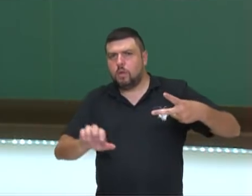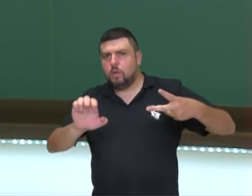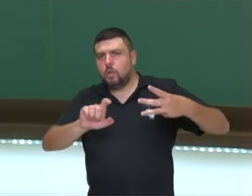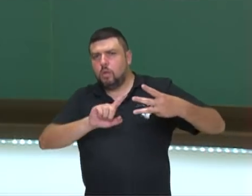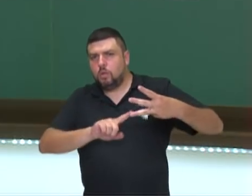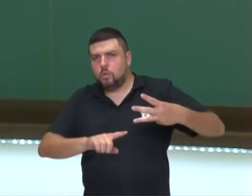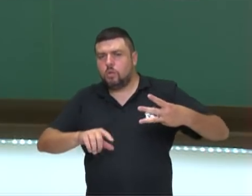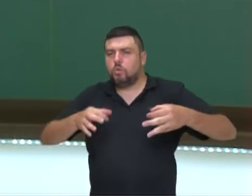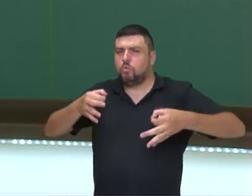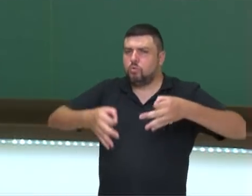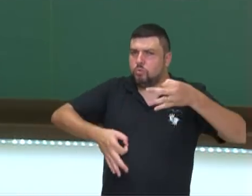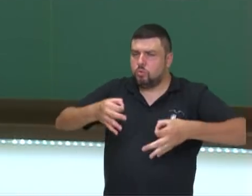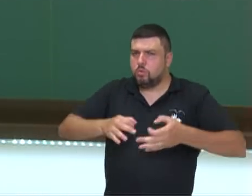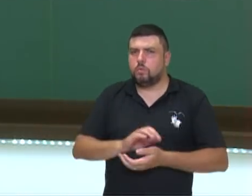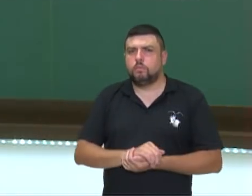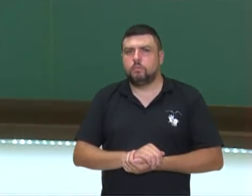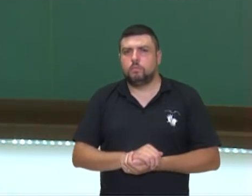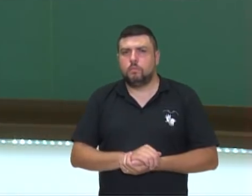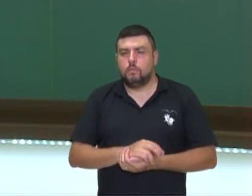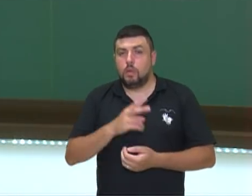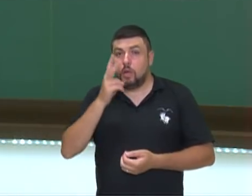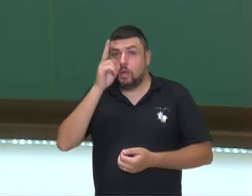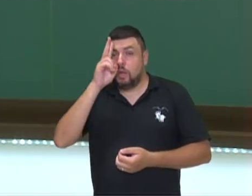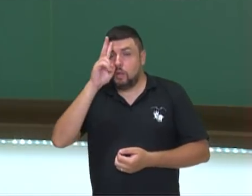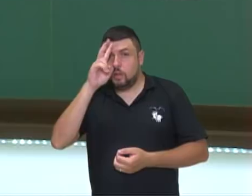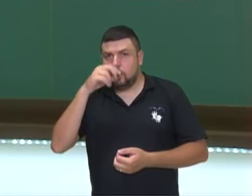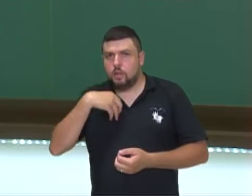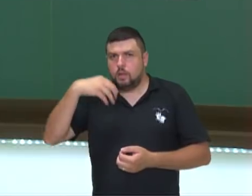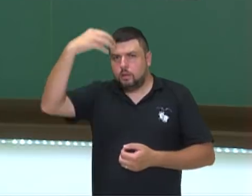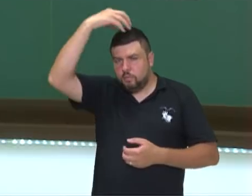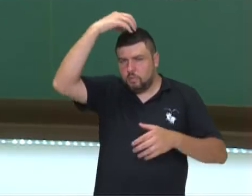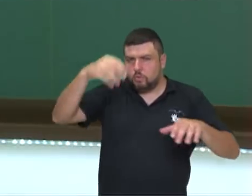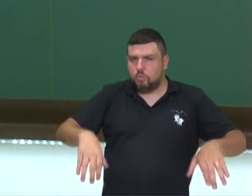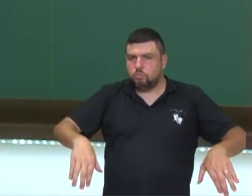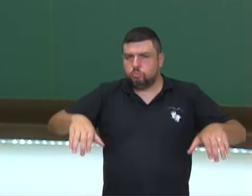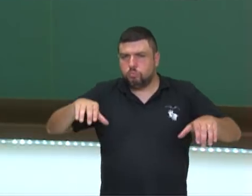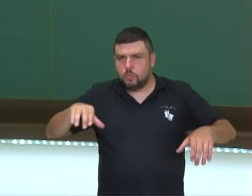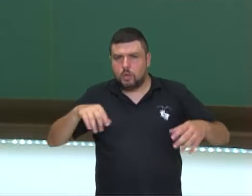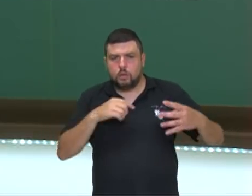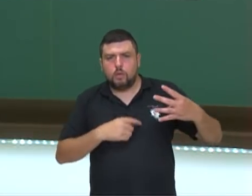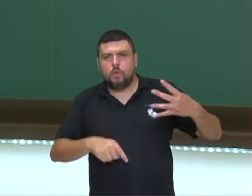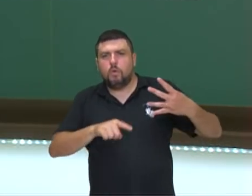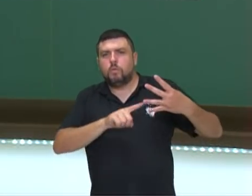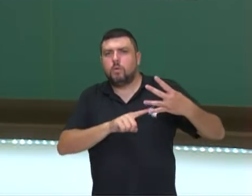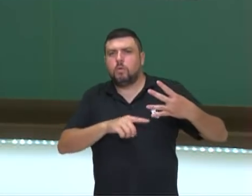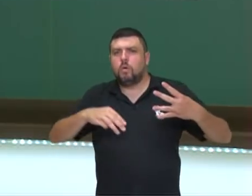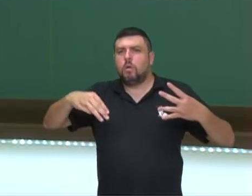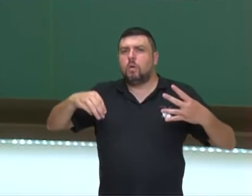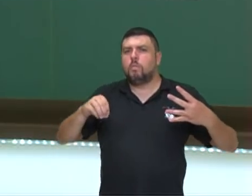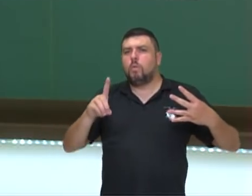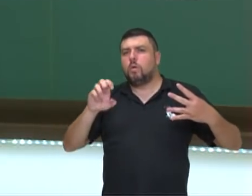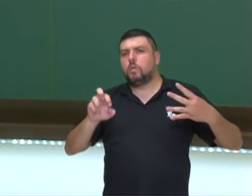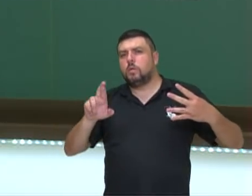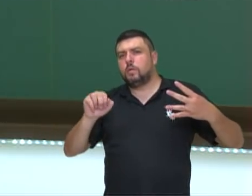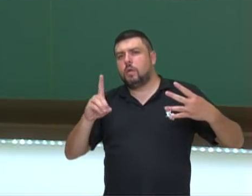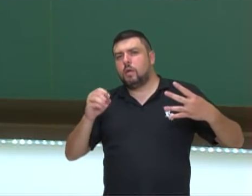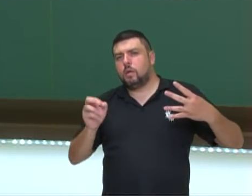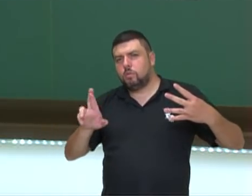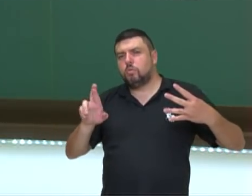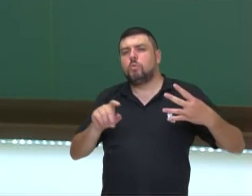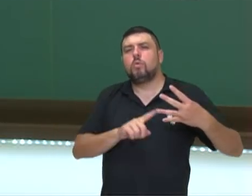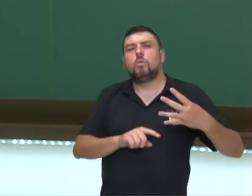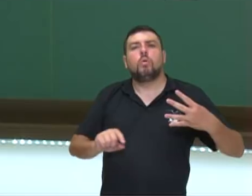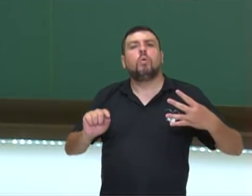judiciário. Lembra que na monarquia, no império, havia um 4º poder, o poder moderador, exclusivo do imperador, que